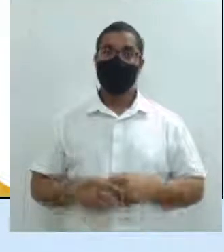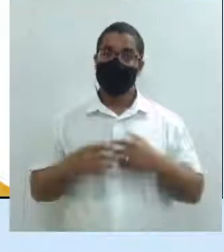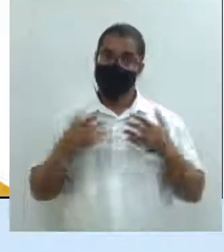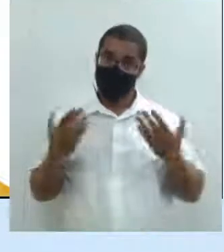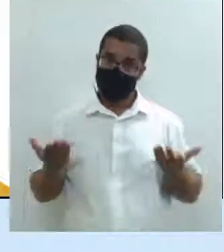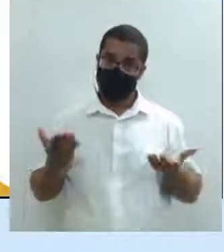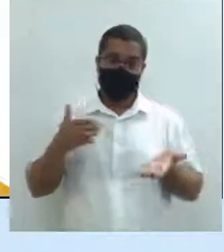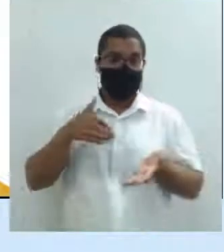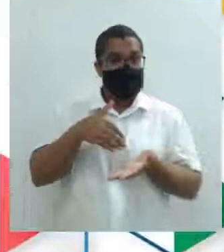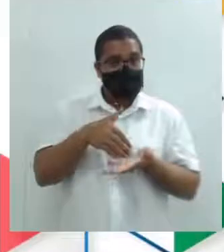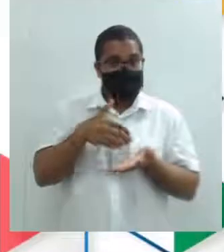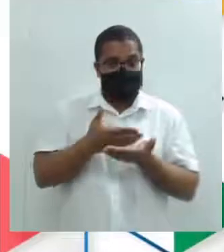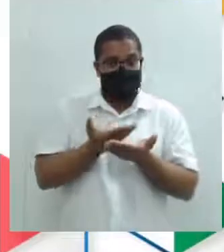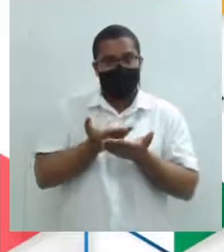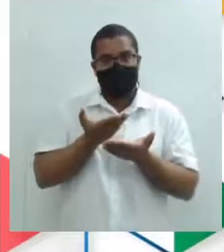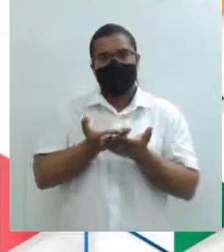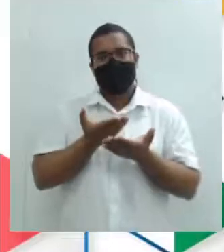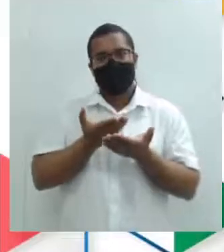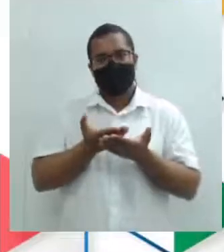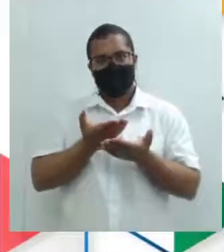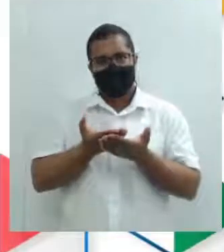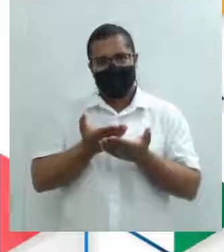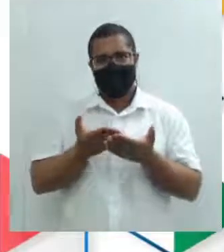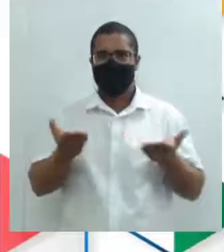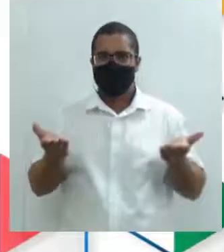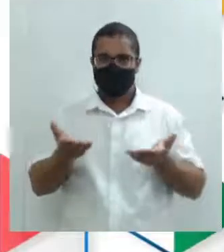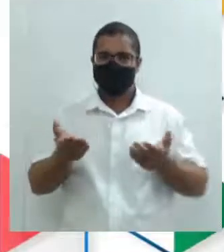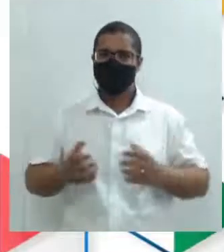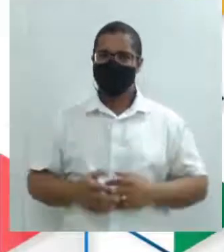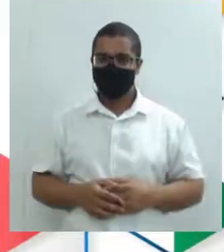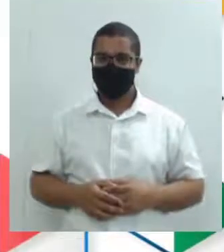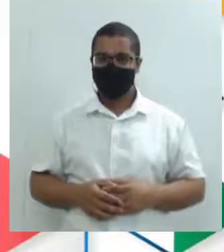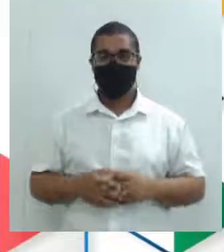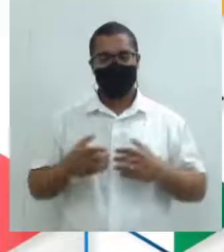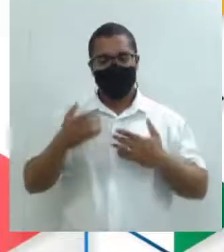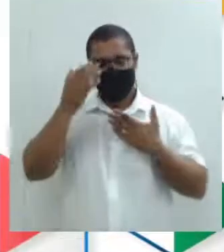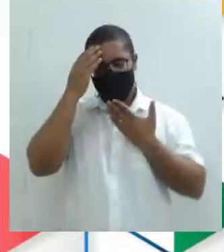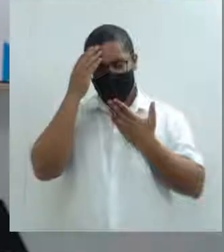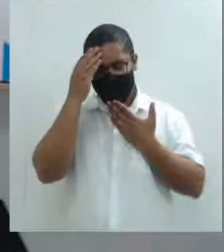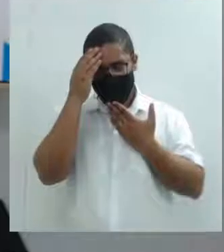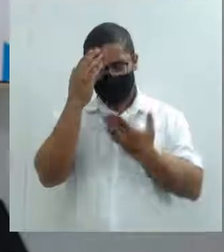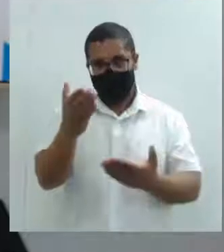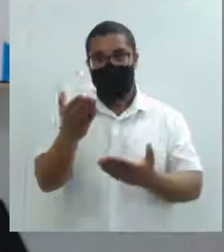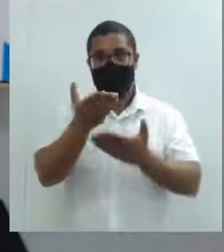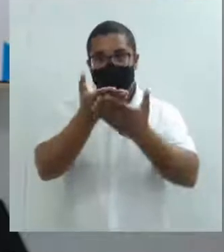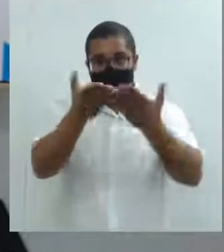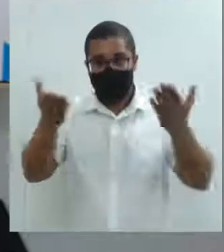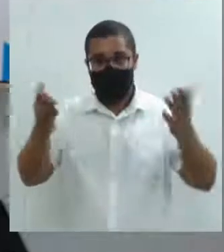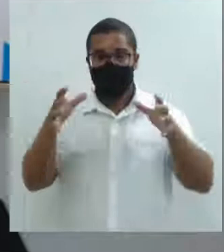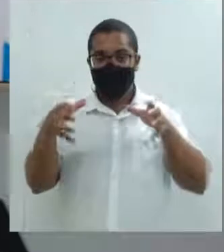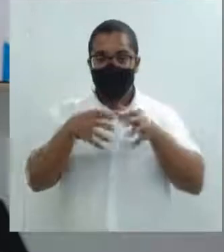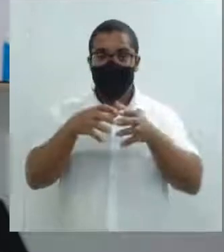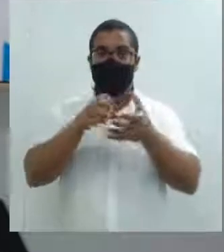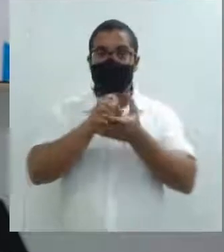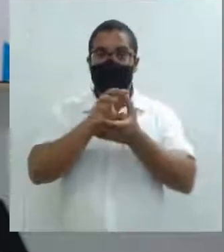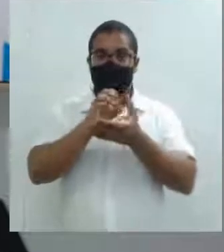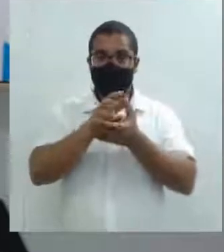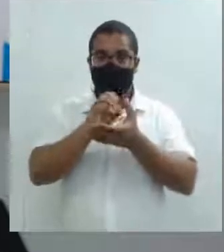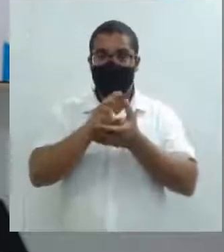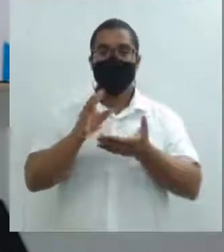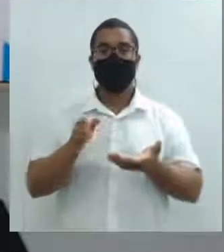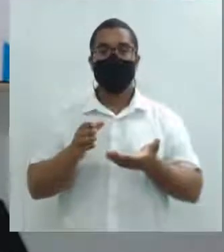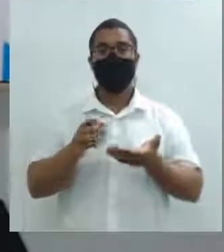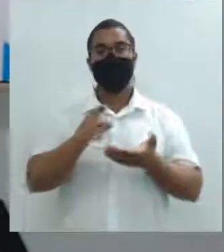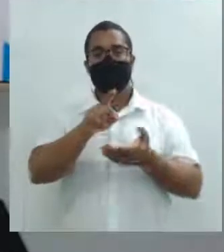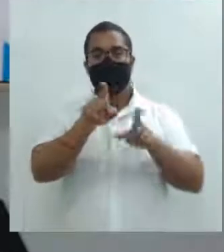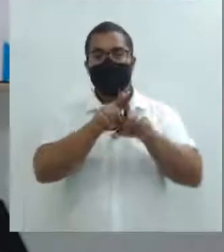Por fim, gente, chegamos às nossas considerações finais. Gostaria de agradecer a toda a equipe do EducaPE, agradecer